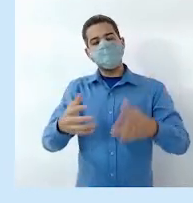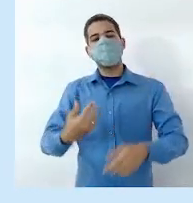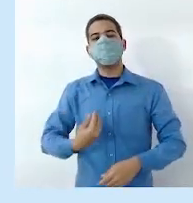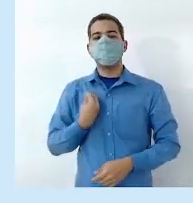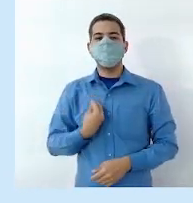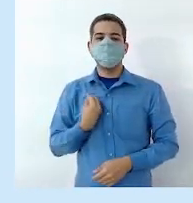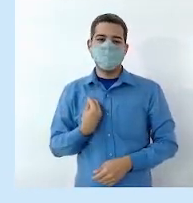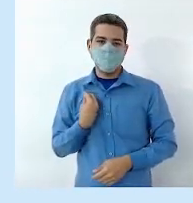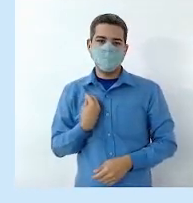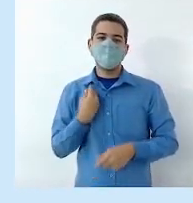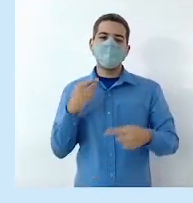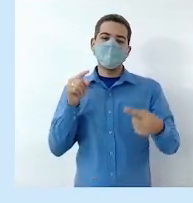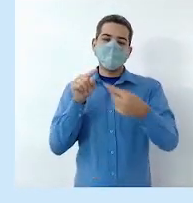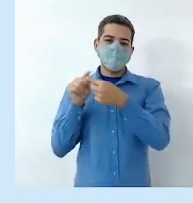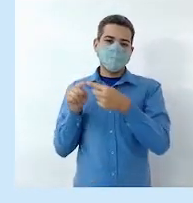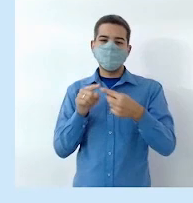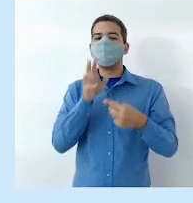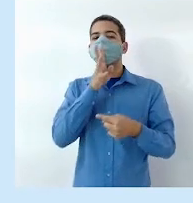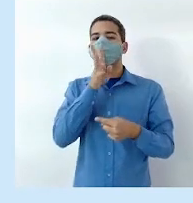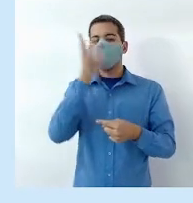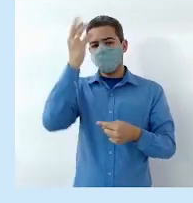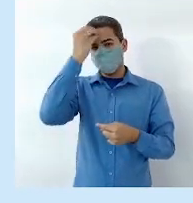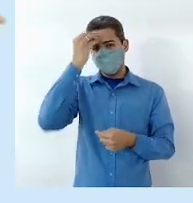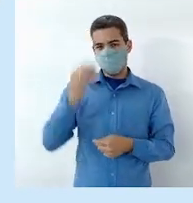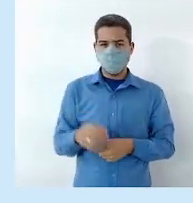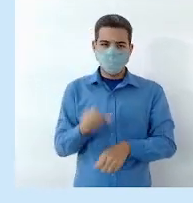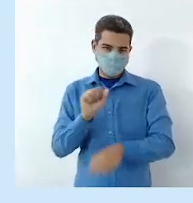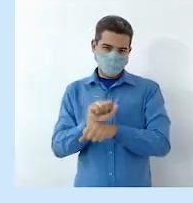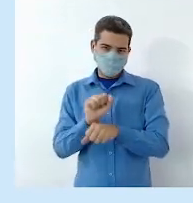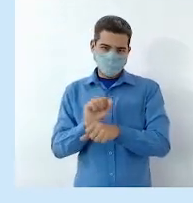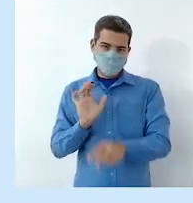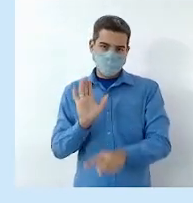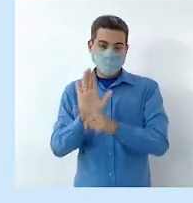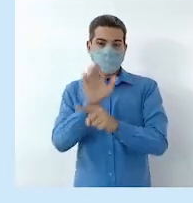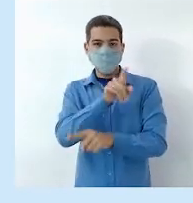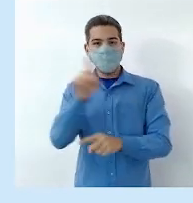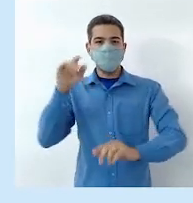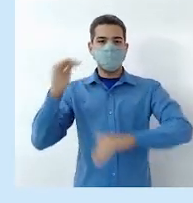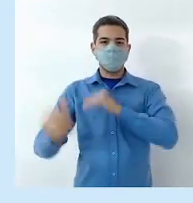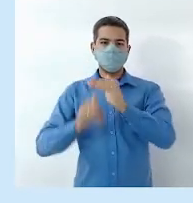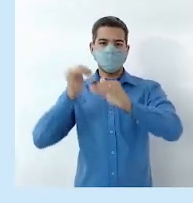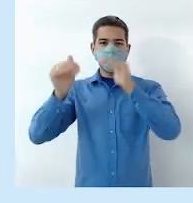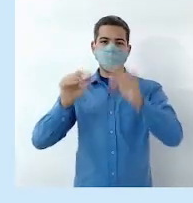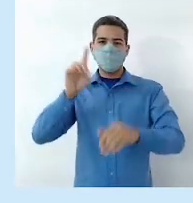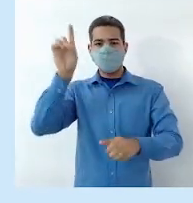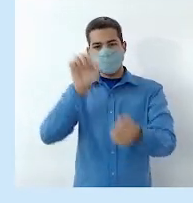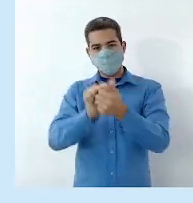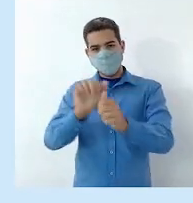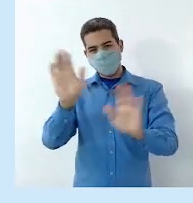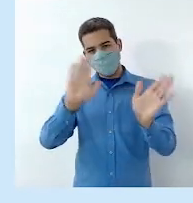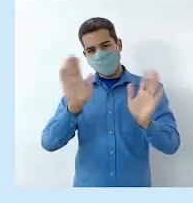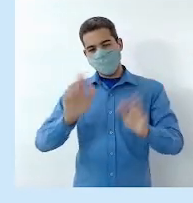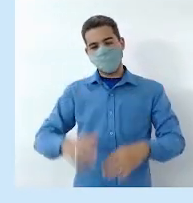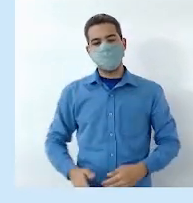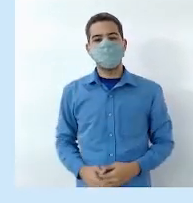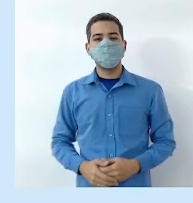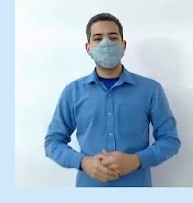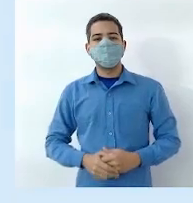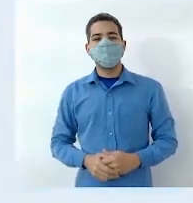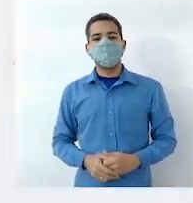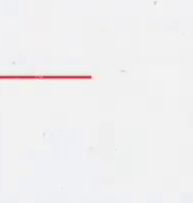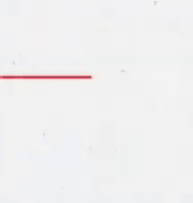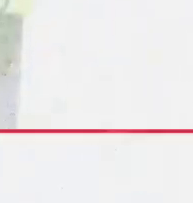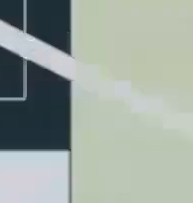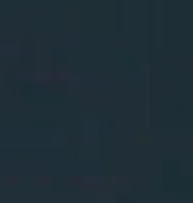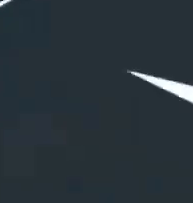vida todos os conhecimentos que vocês vão adquirindo. Espero ter contribuído com vocês. Fiquem com Deus e até a próxima. Tchau!